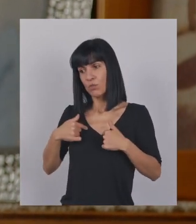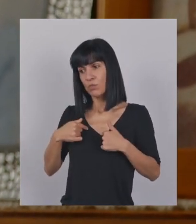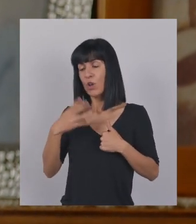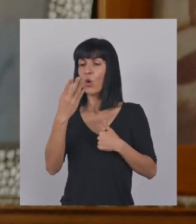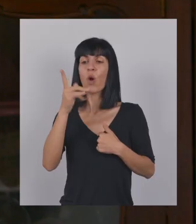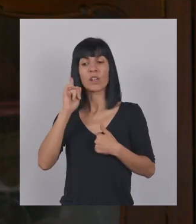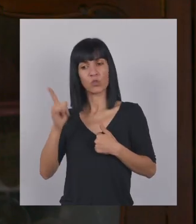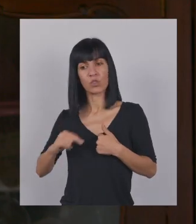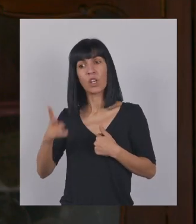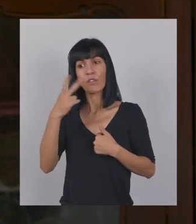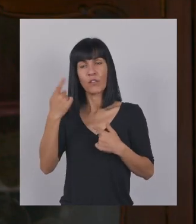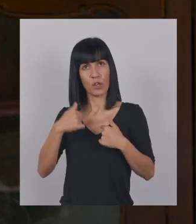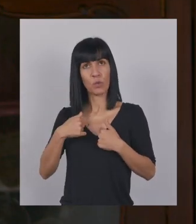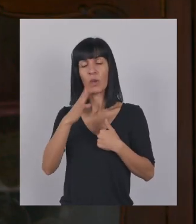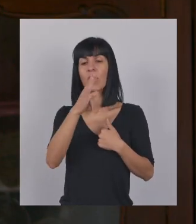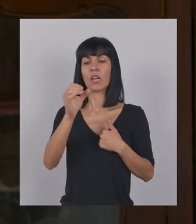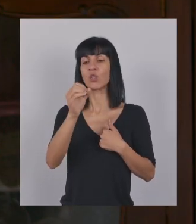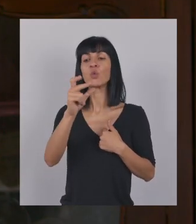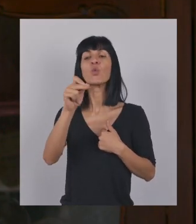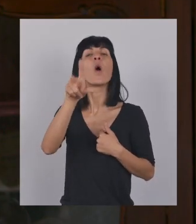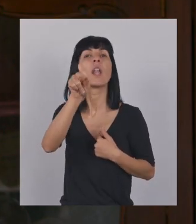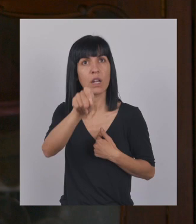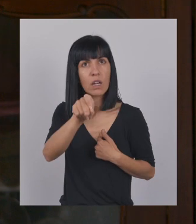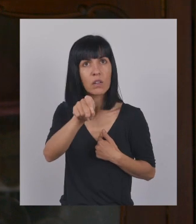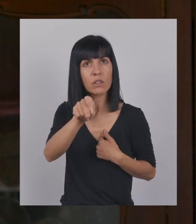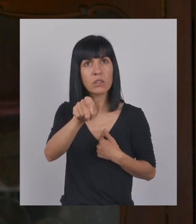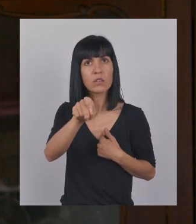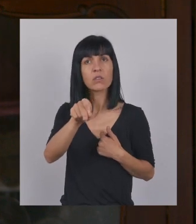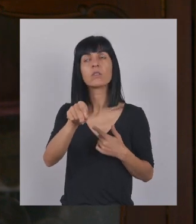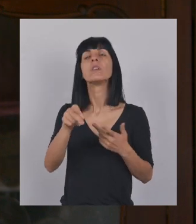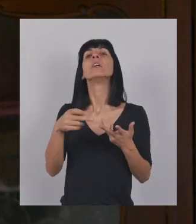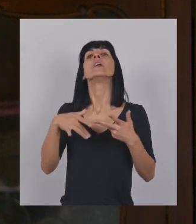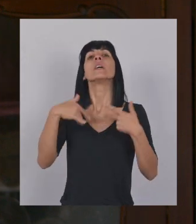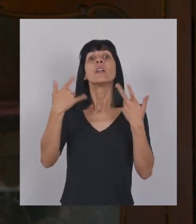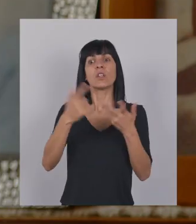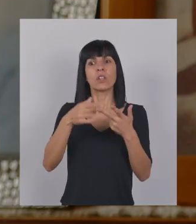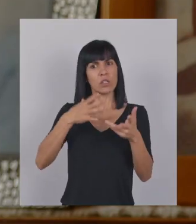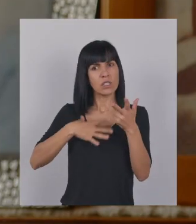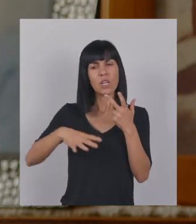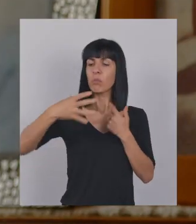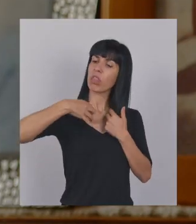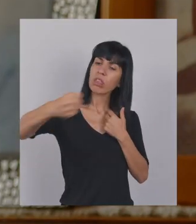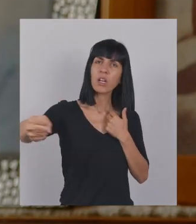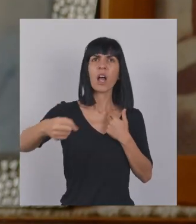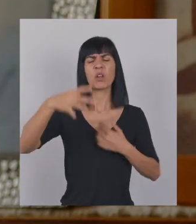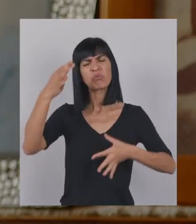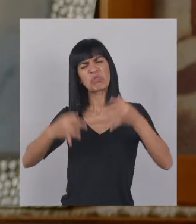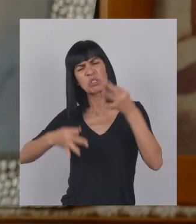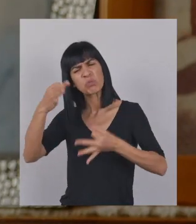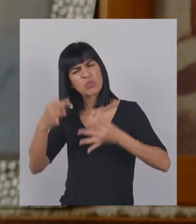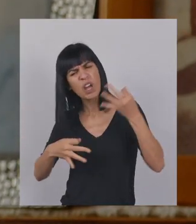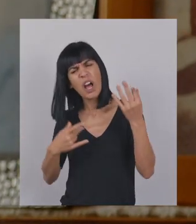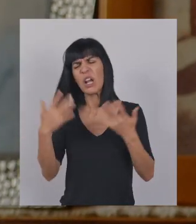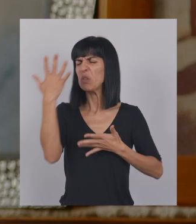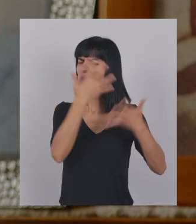com quatro dias Joana há 14 dias quiseram na tirar